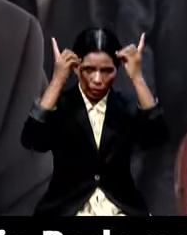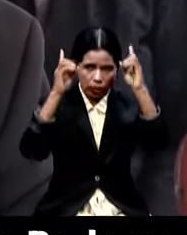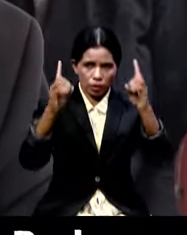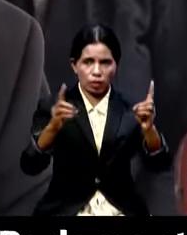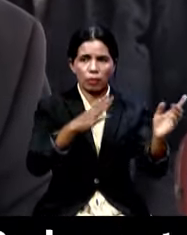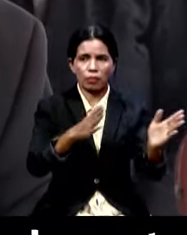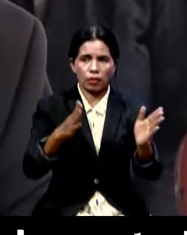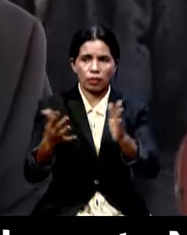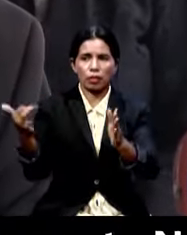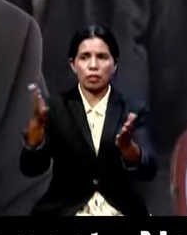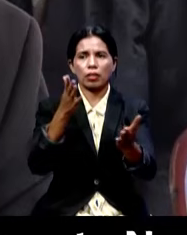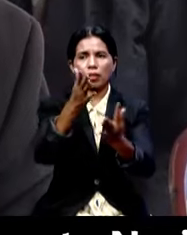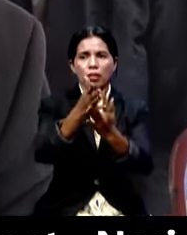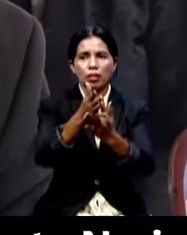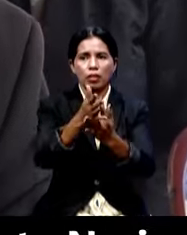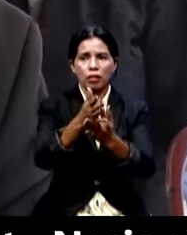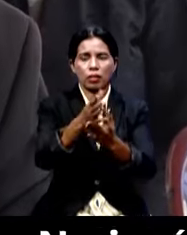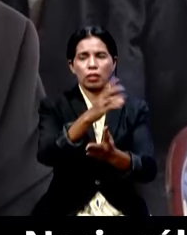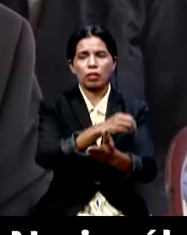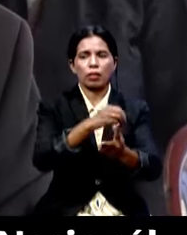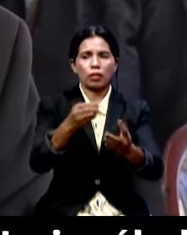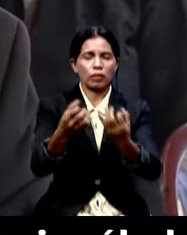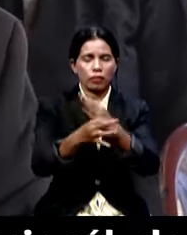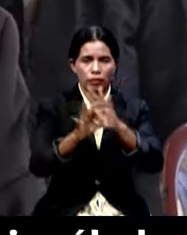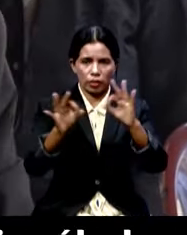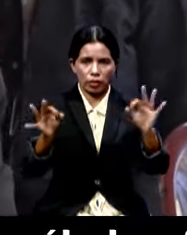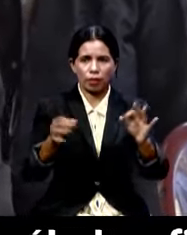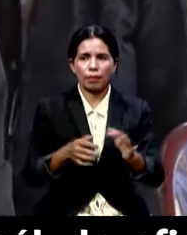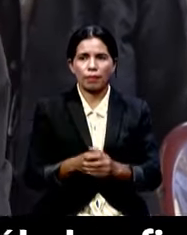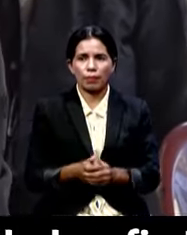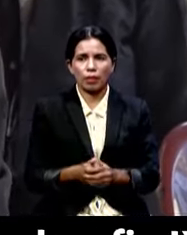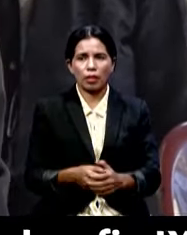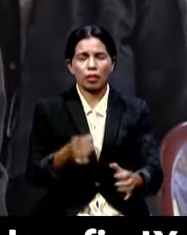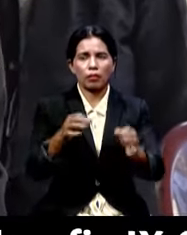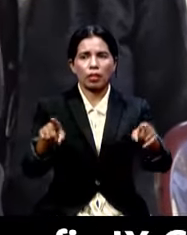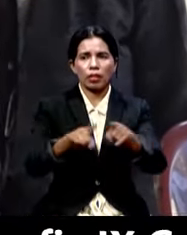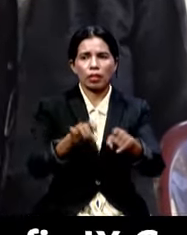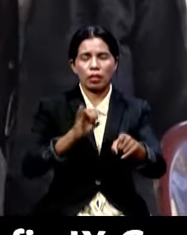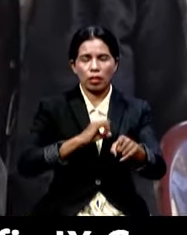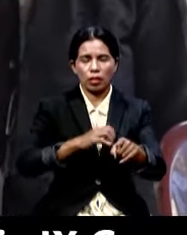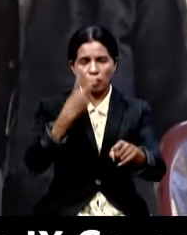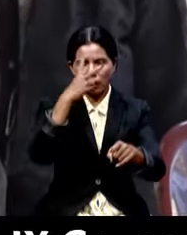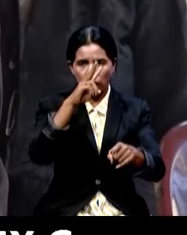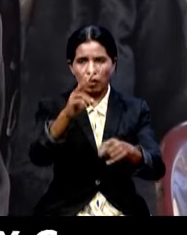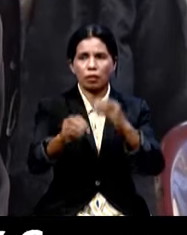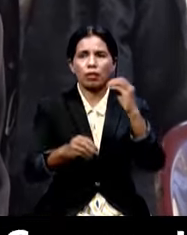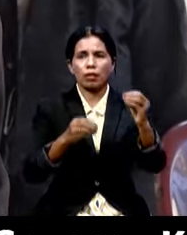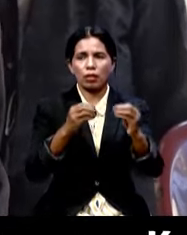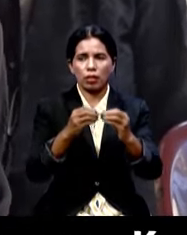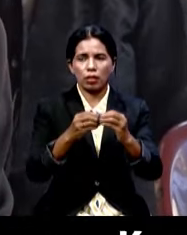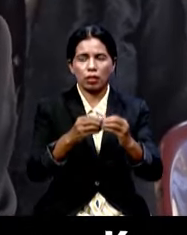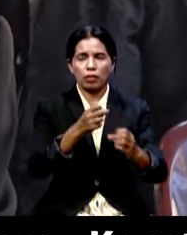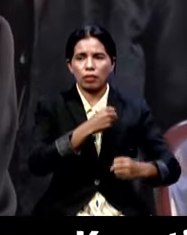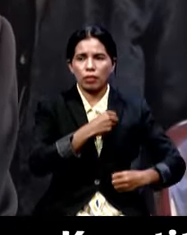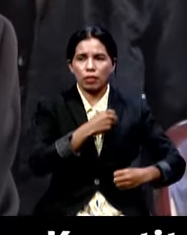o processo sira ratame e tribunal é extinto outro tia ona. Se a nessa né, há um conselho, maca, Forças Armadas,